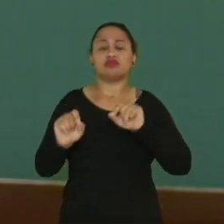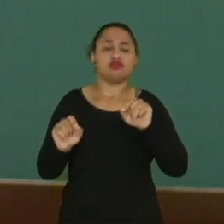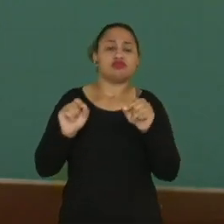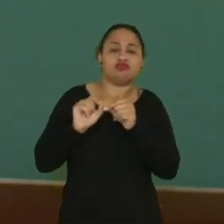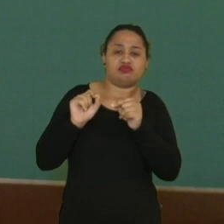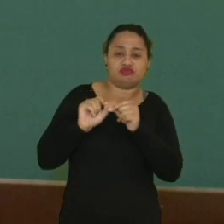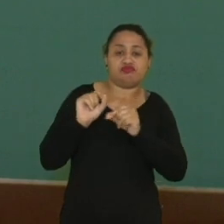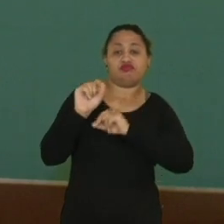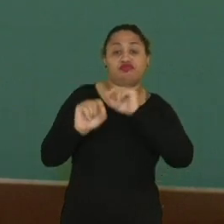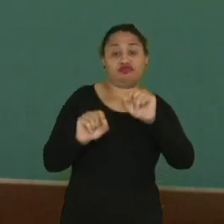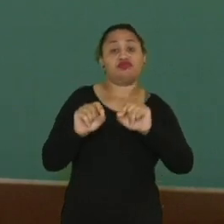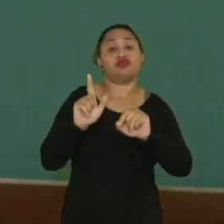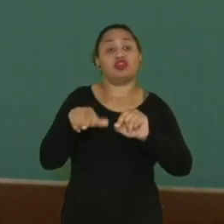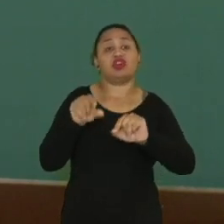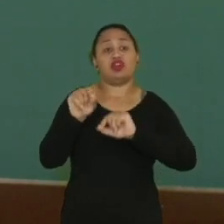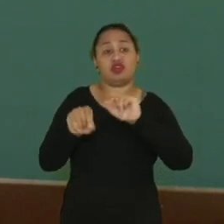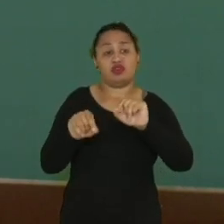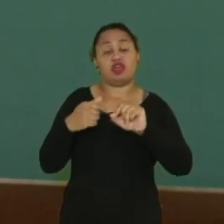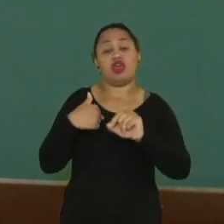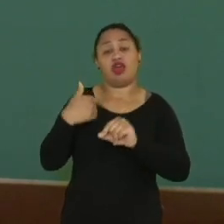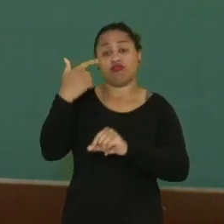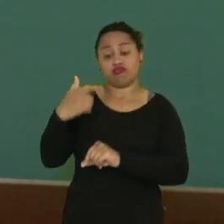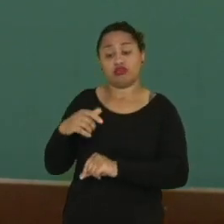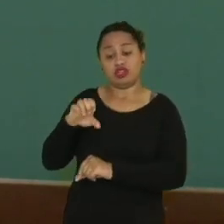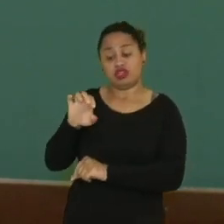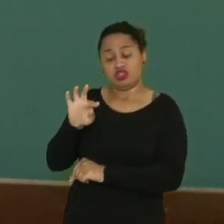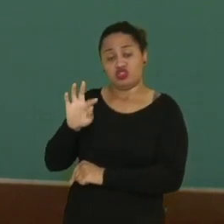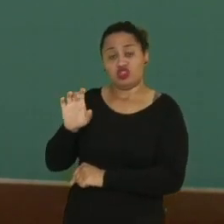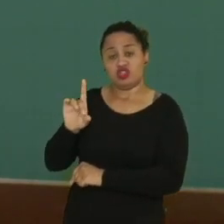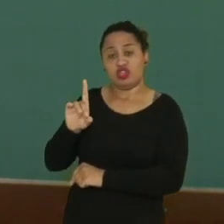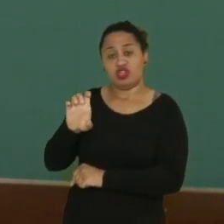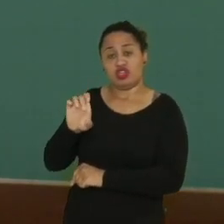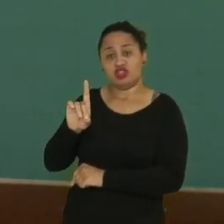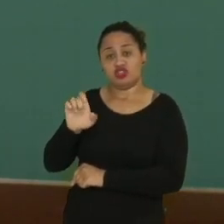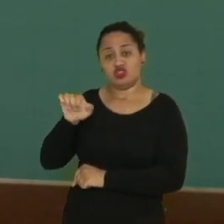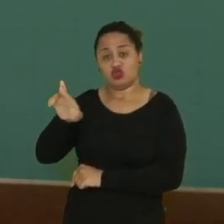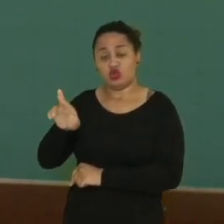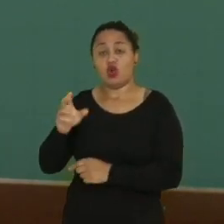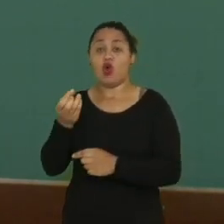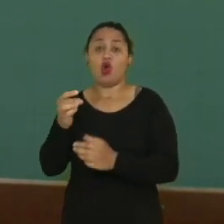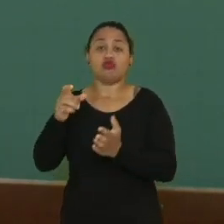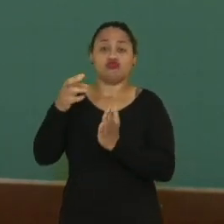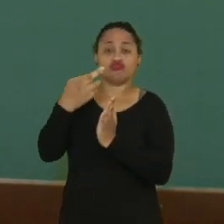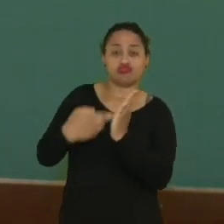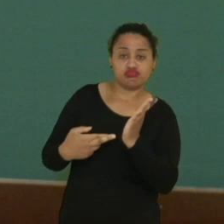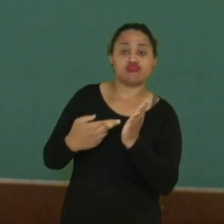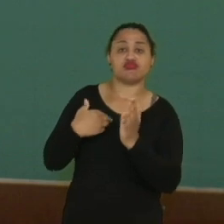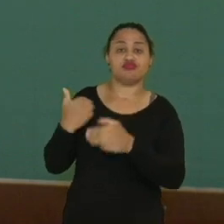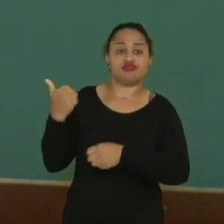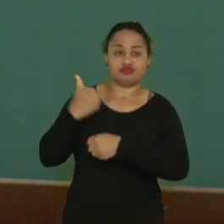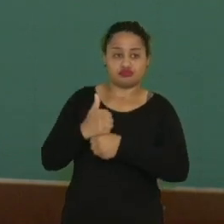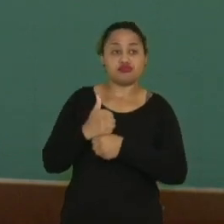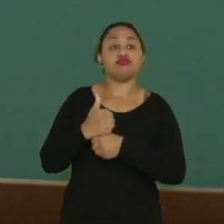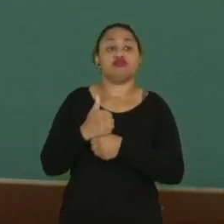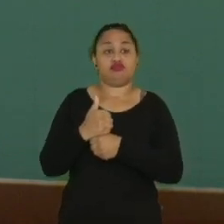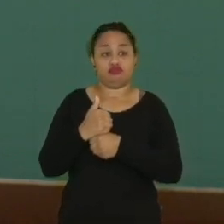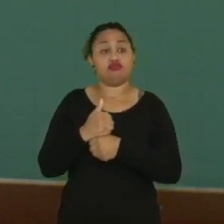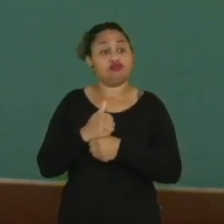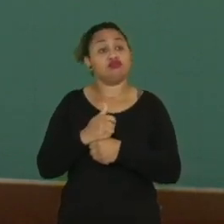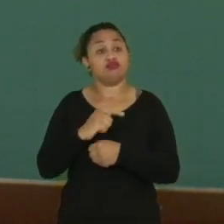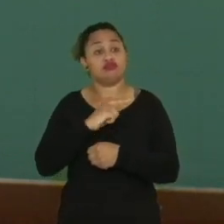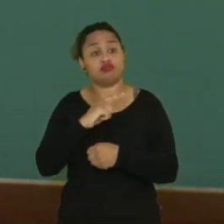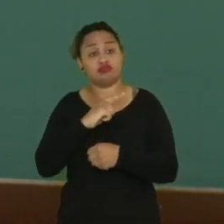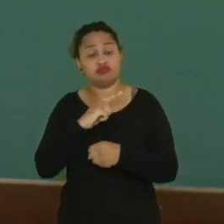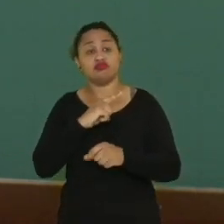isso chama-se editora-chefe ou redatora-chefe. Com vocês, escrito por